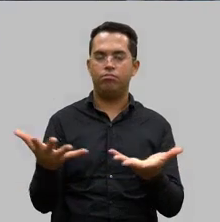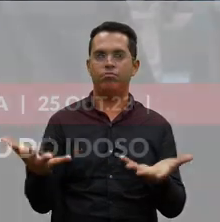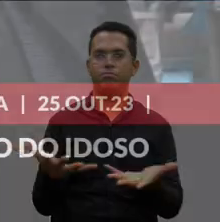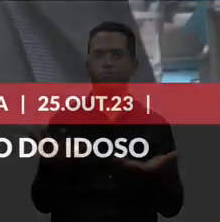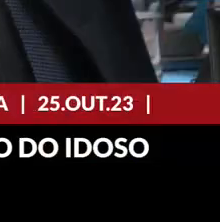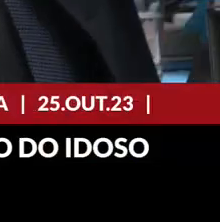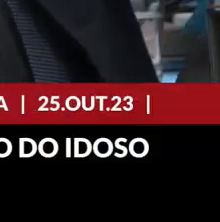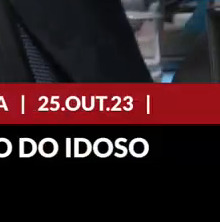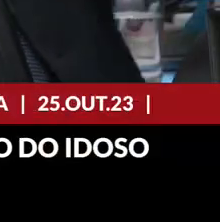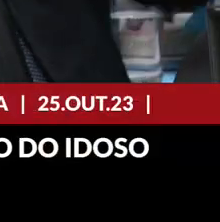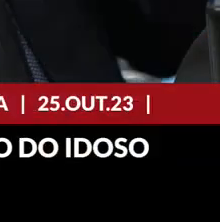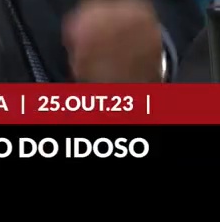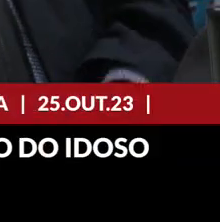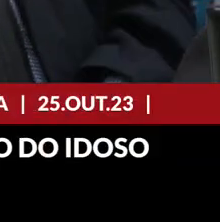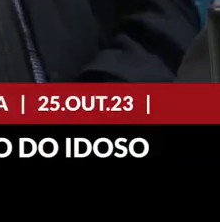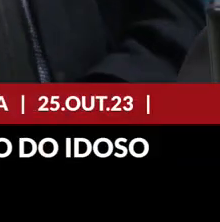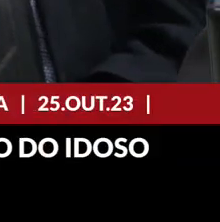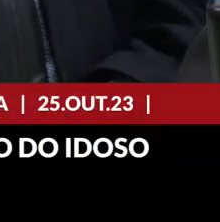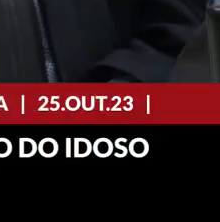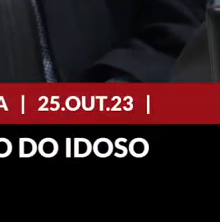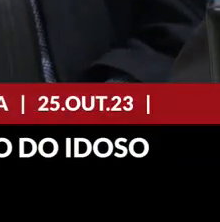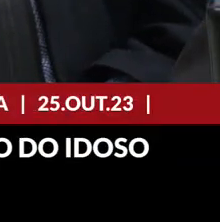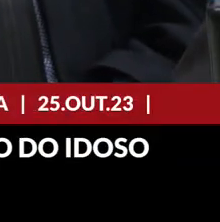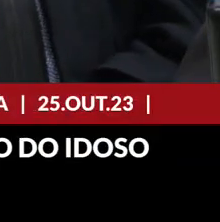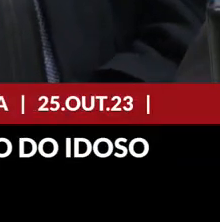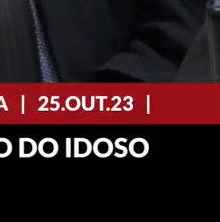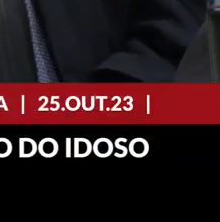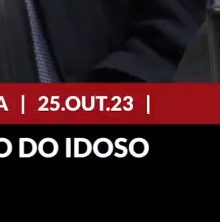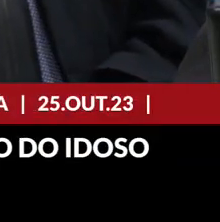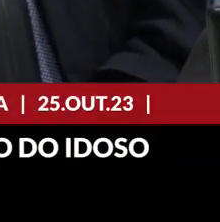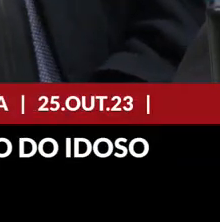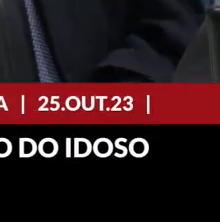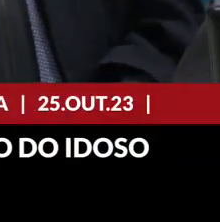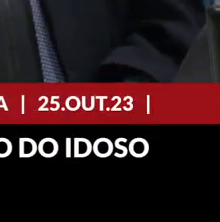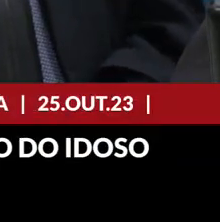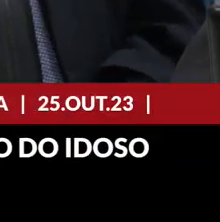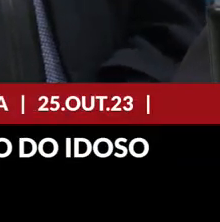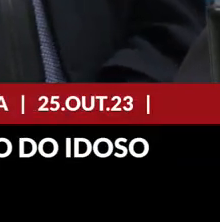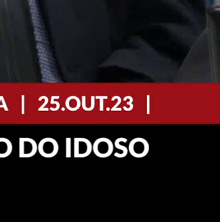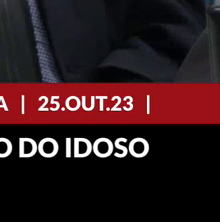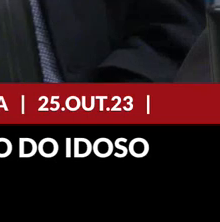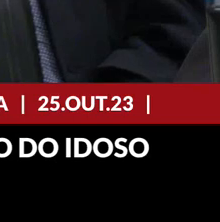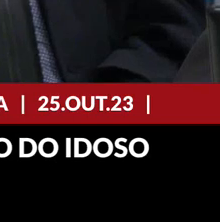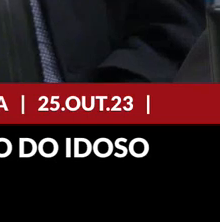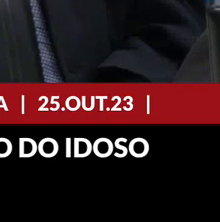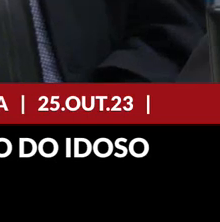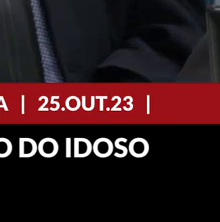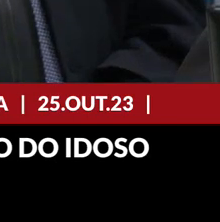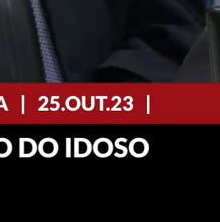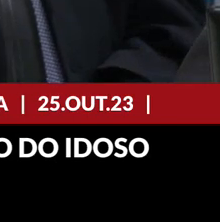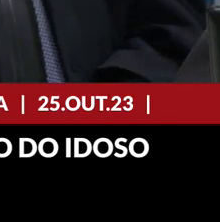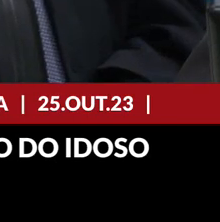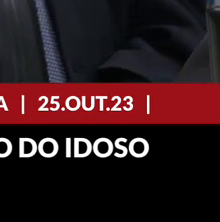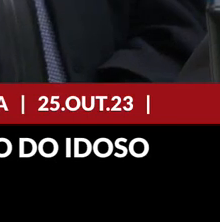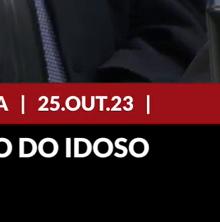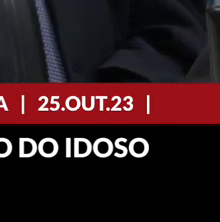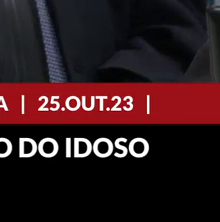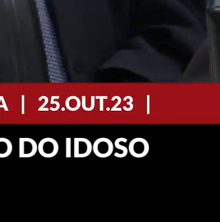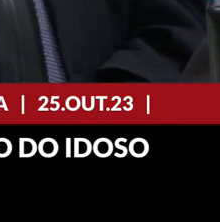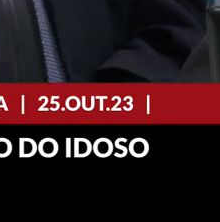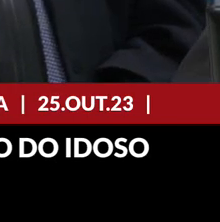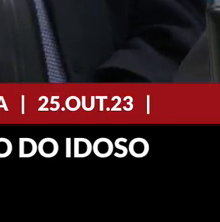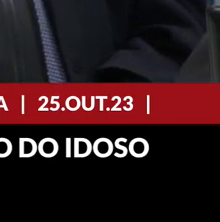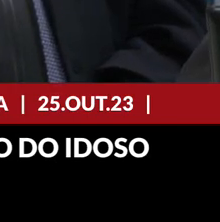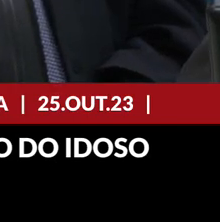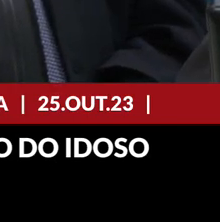de nossos dos dos nossos deficientes também hoje eu descendo aqui na na Almirante Alexandrina eu moro bem no Alto do